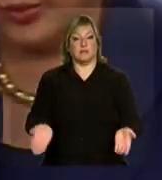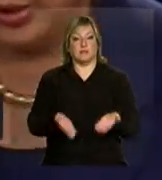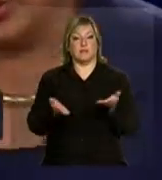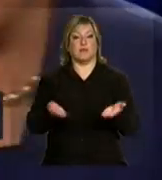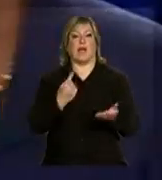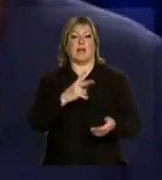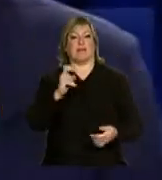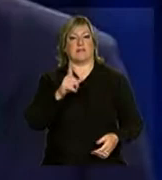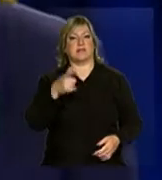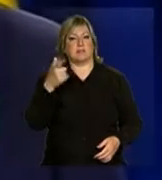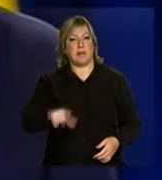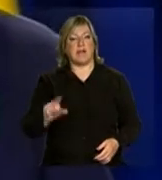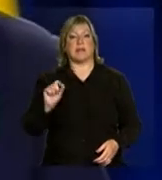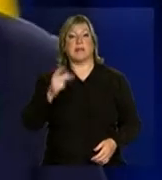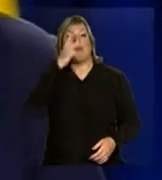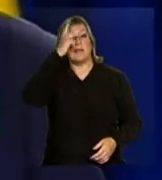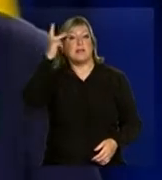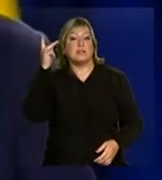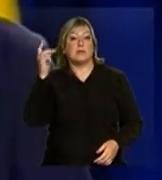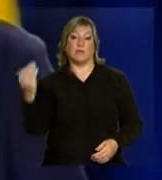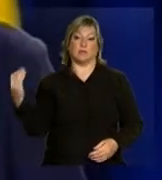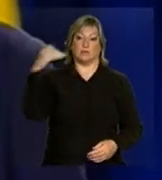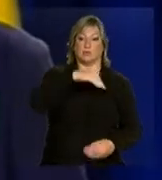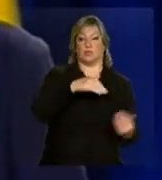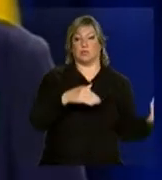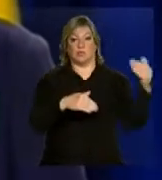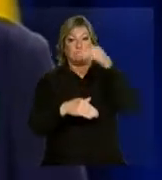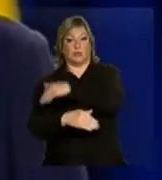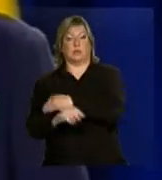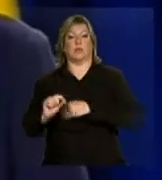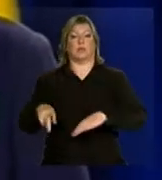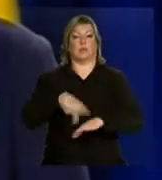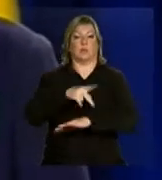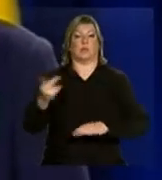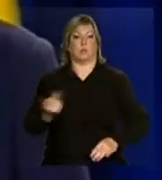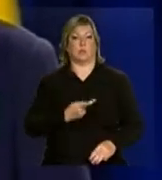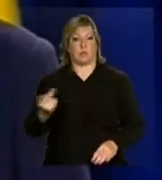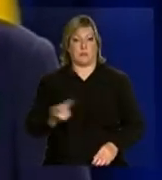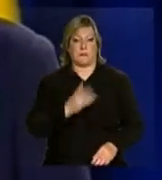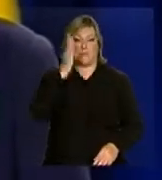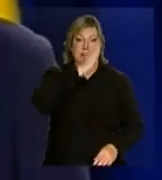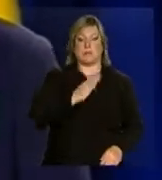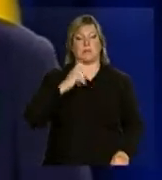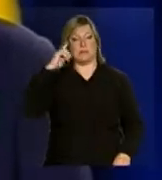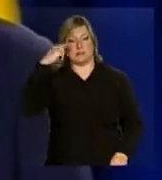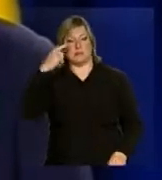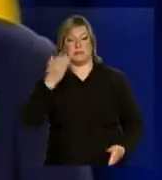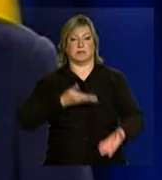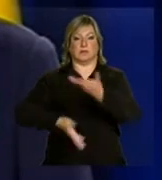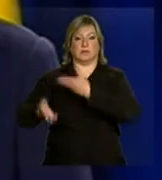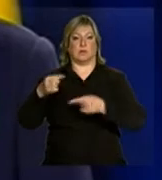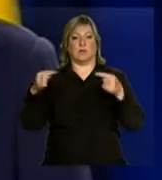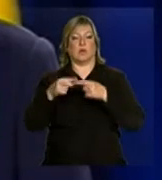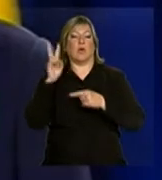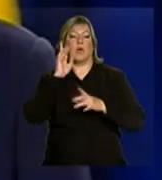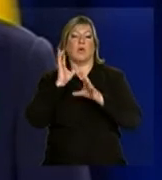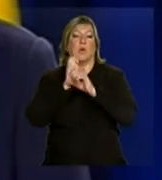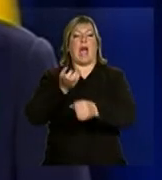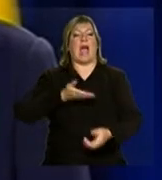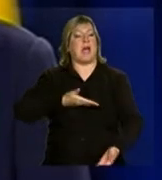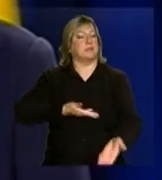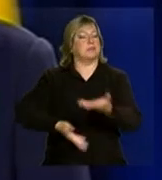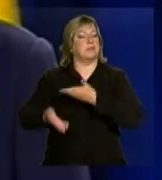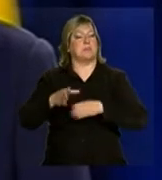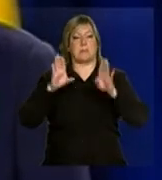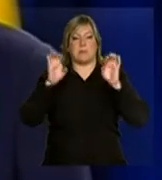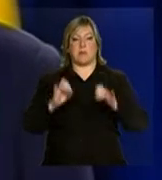os fluxos de pessoas entre a Espanha e o Brasil, de forma compatível com os vínculos históricos de amizade fraterna